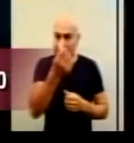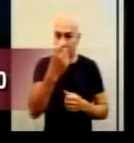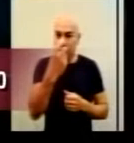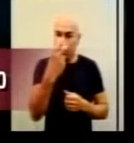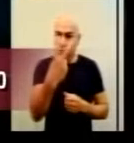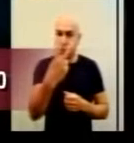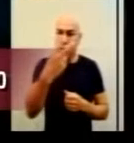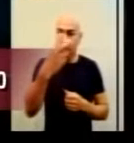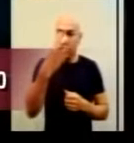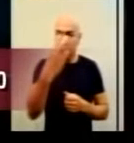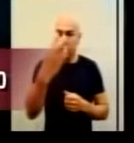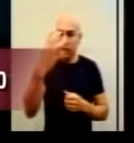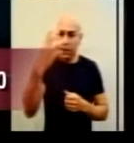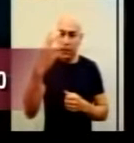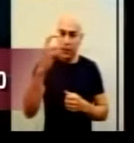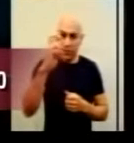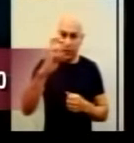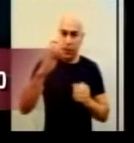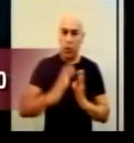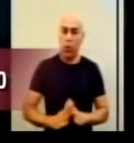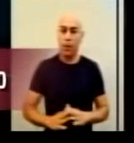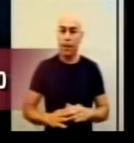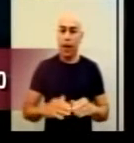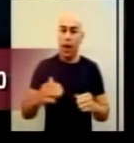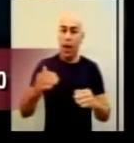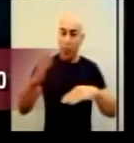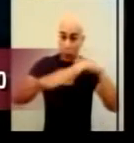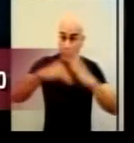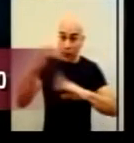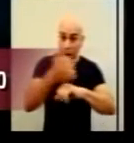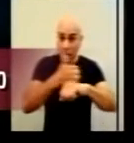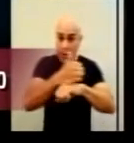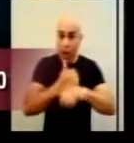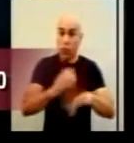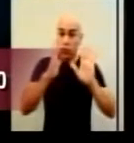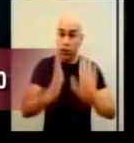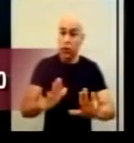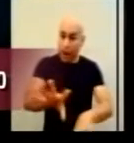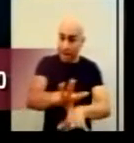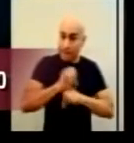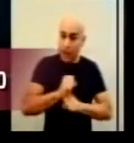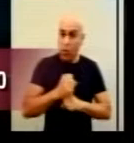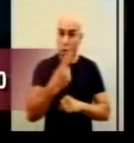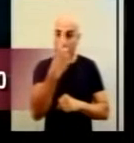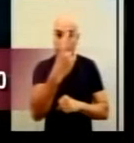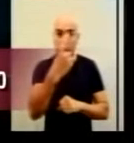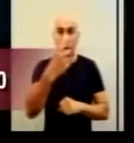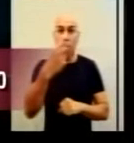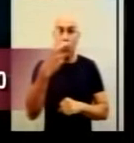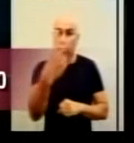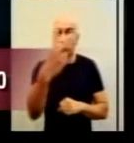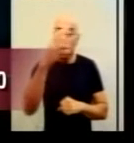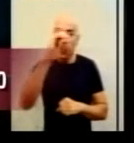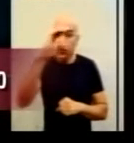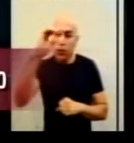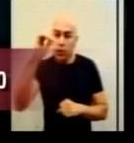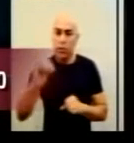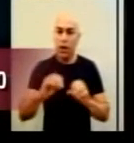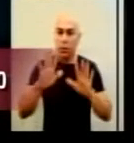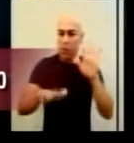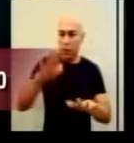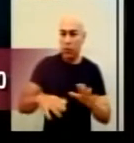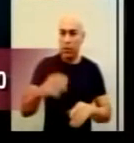1.200 pessoas já tiveram a doença, profissionais de saúde que já se infectaram, representando